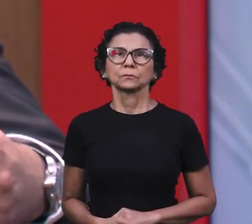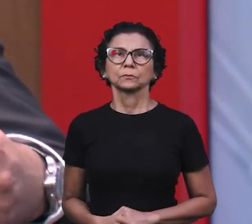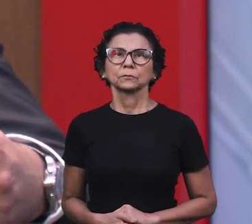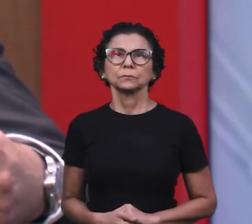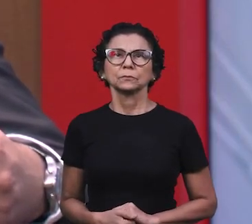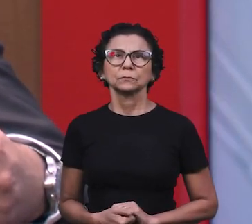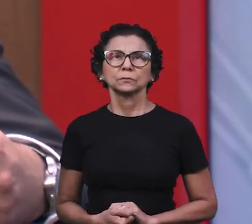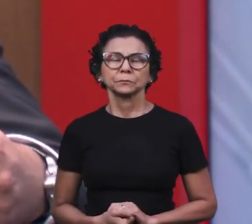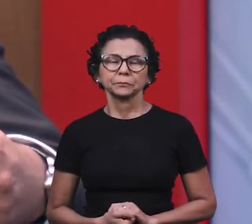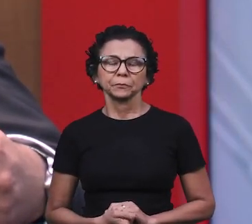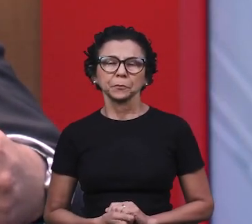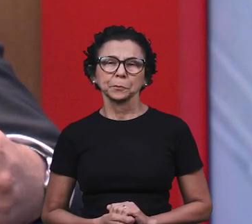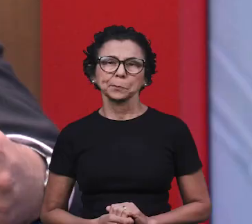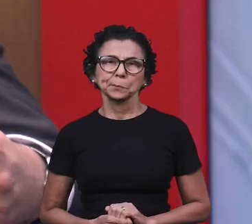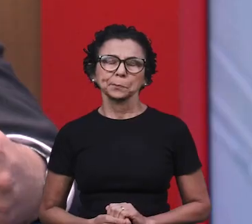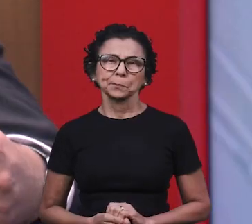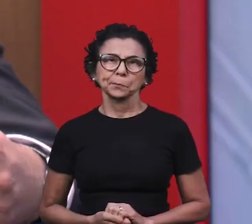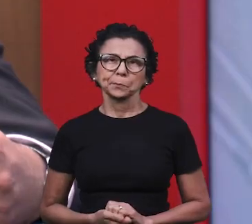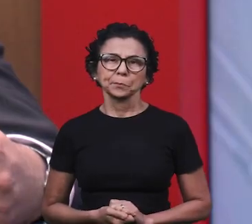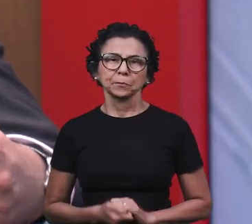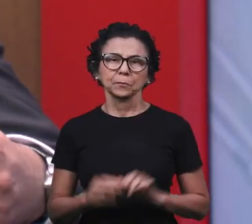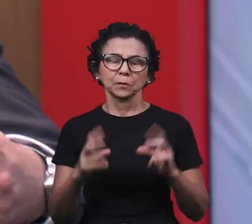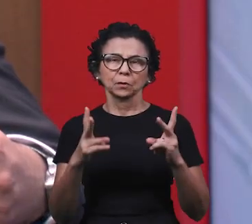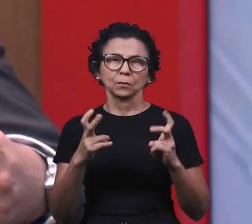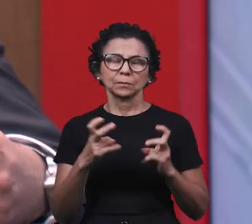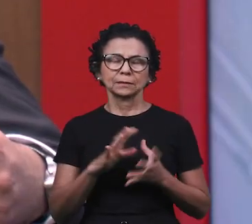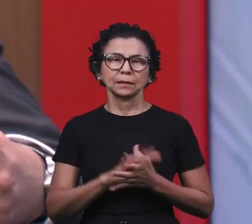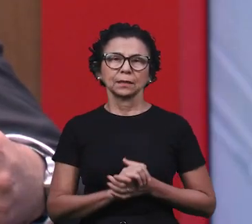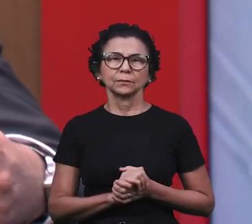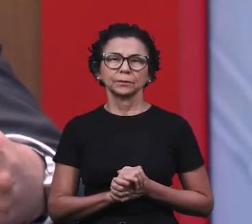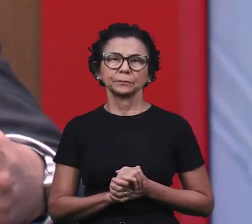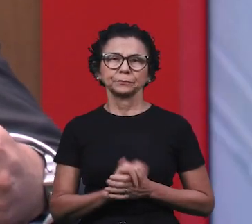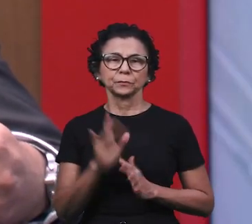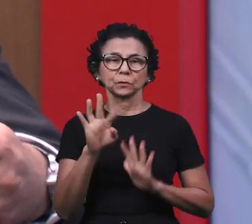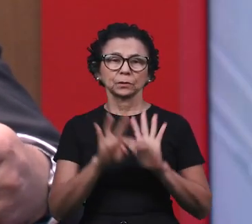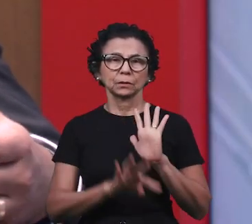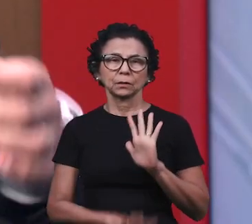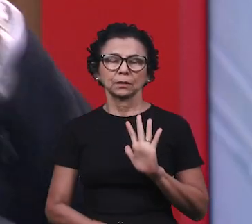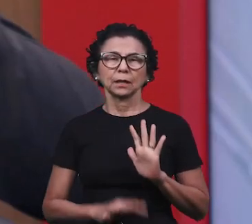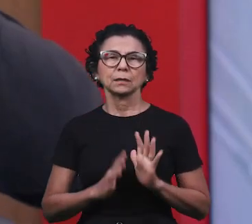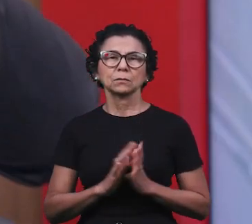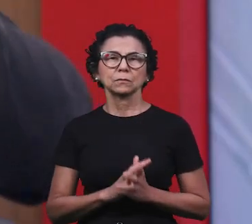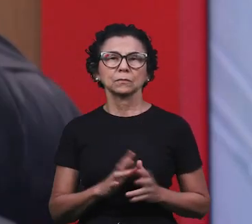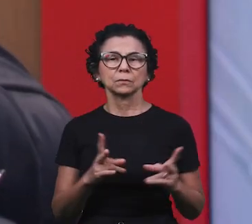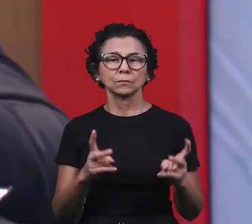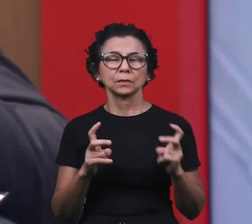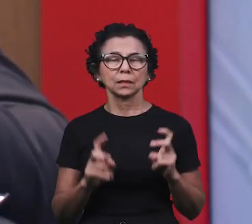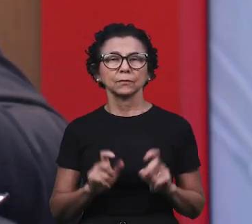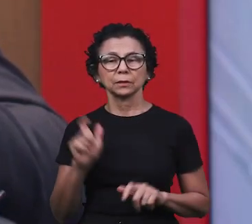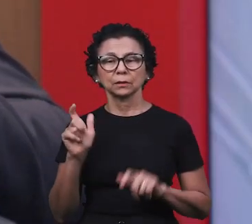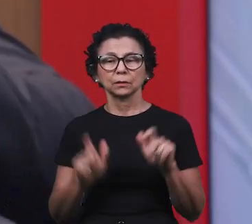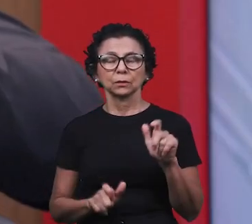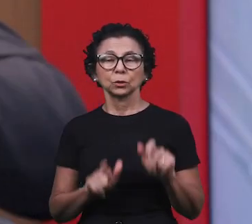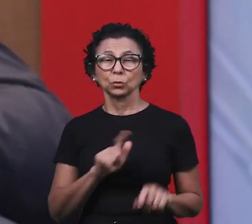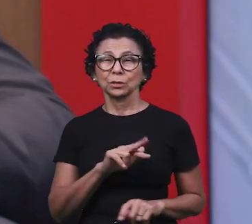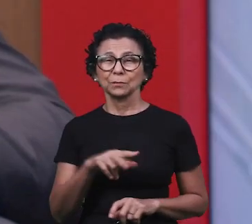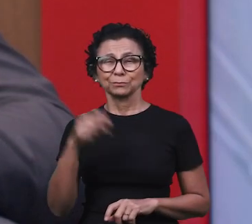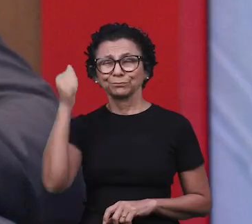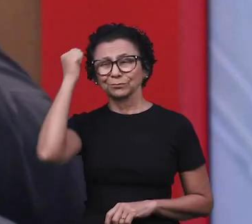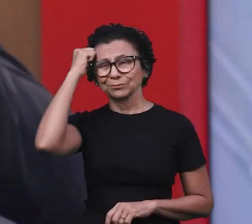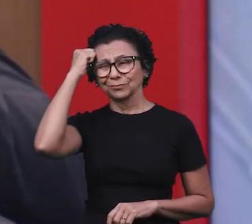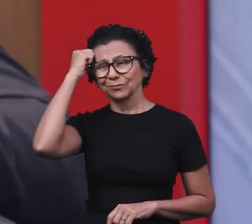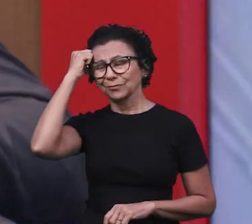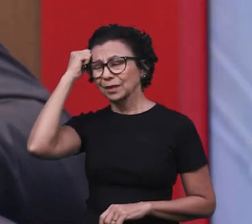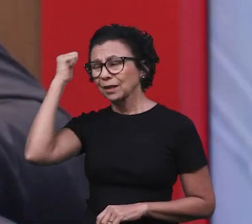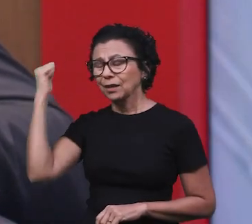corpo. Mas quando você olha o trajeto, o decorrer da história, você vê que existe